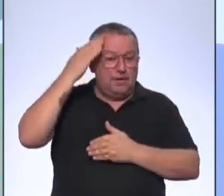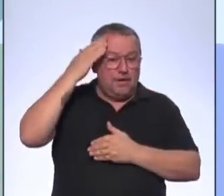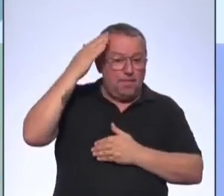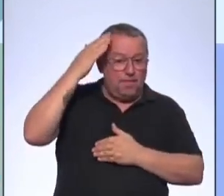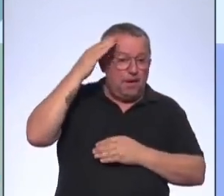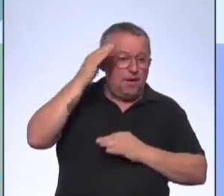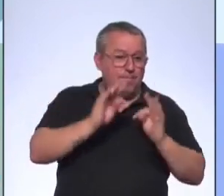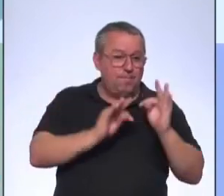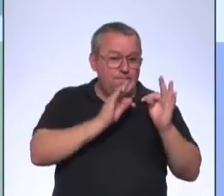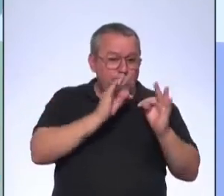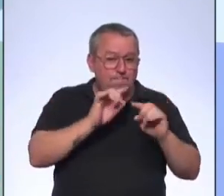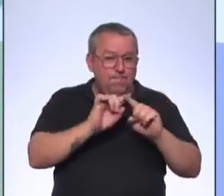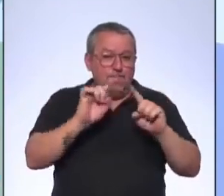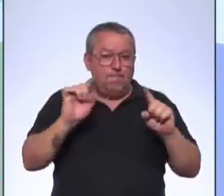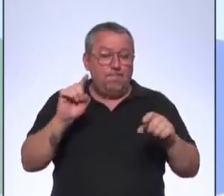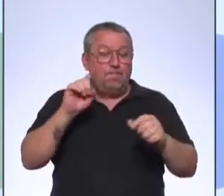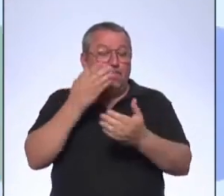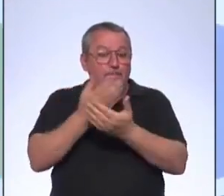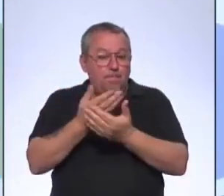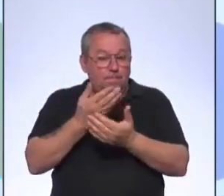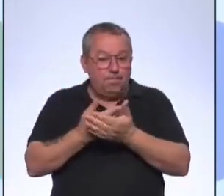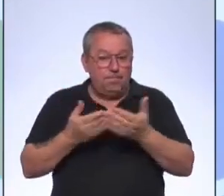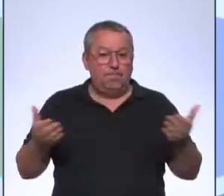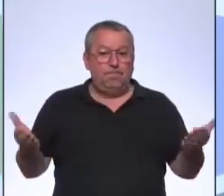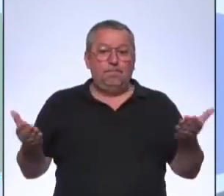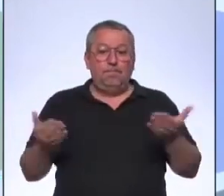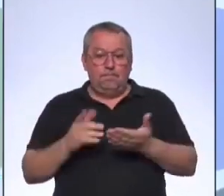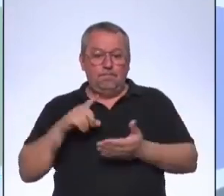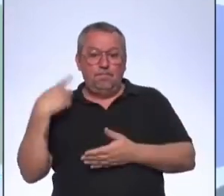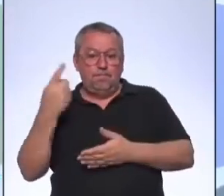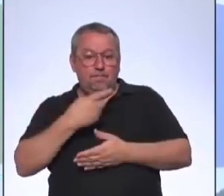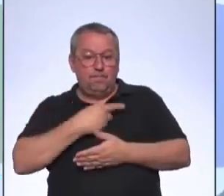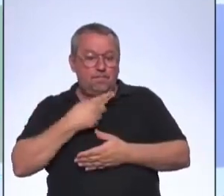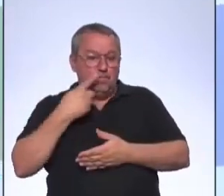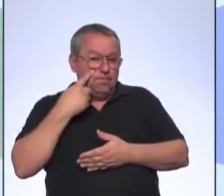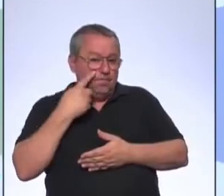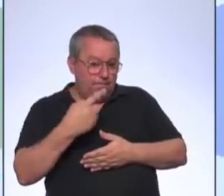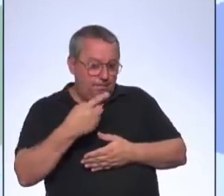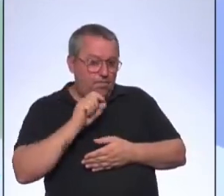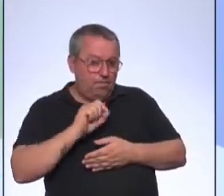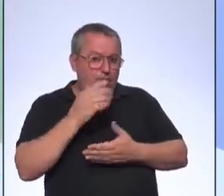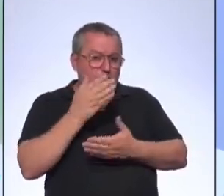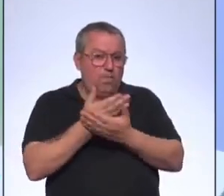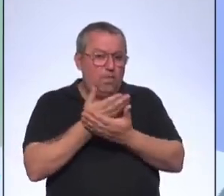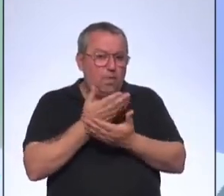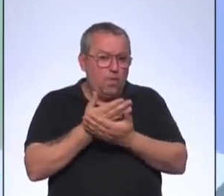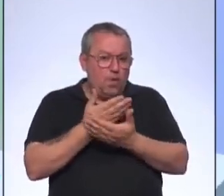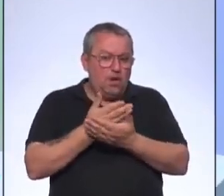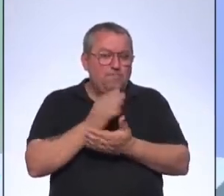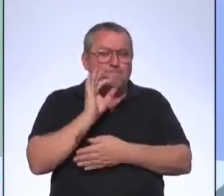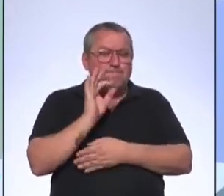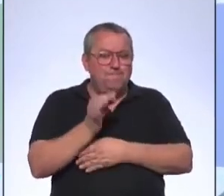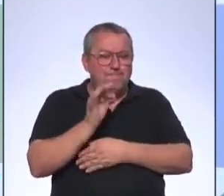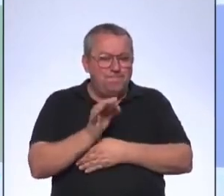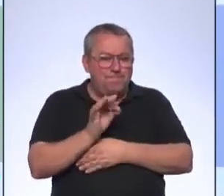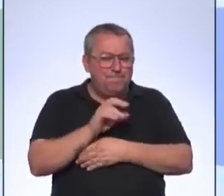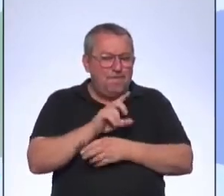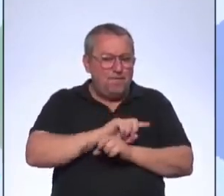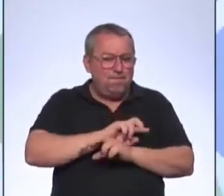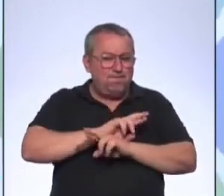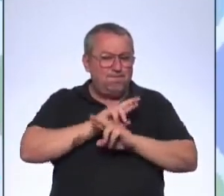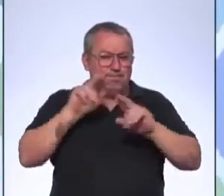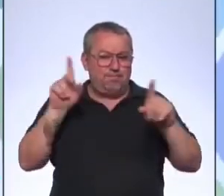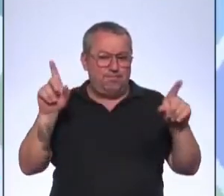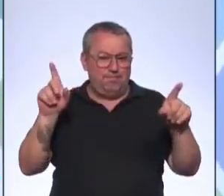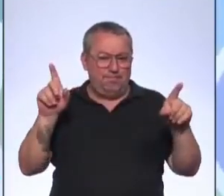técnicas. Mas, na aula de hoje, nós vamos observar e estudar que é exatamente o